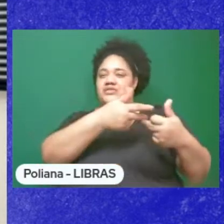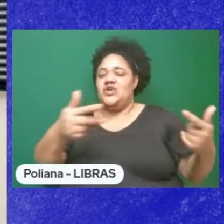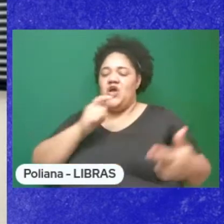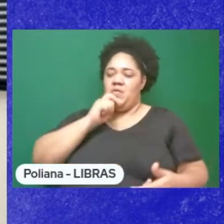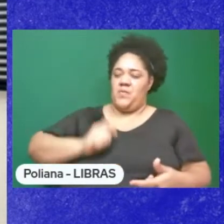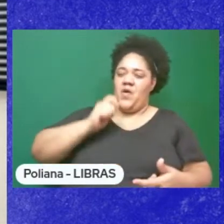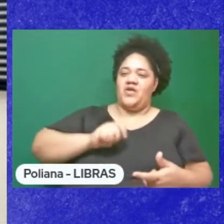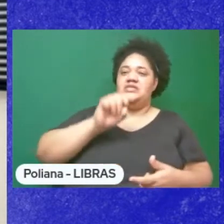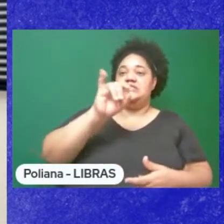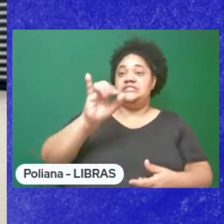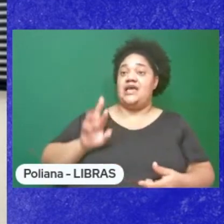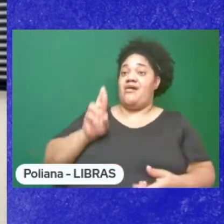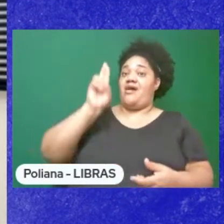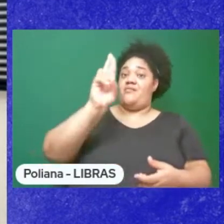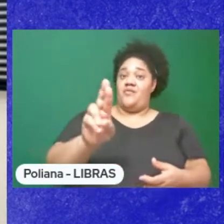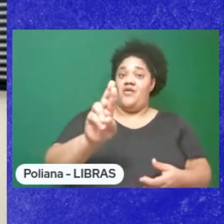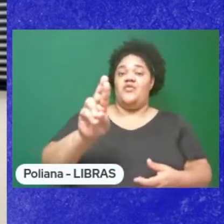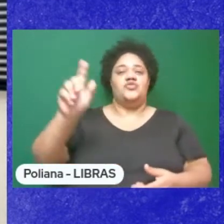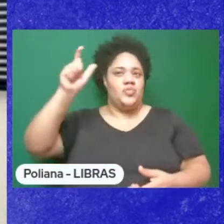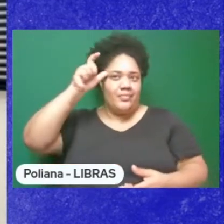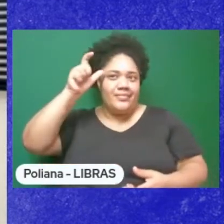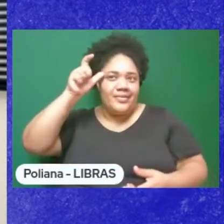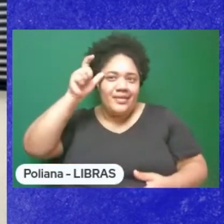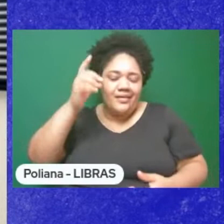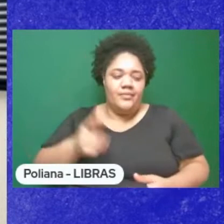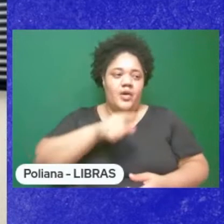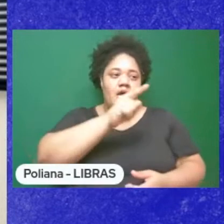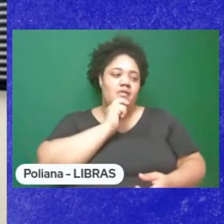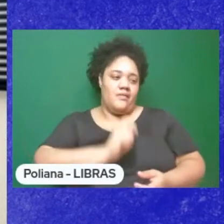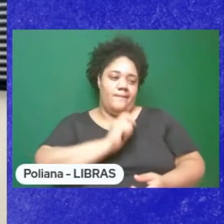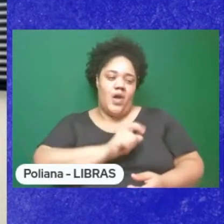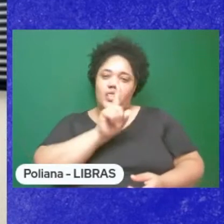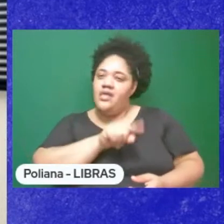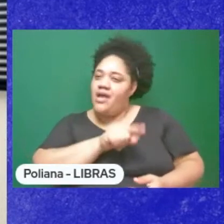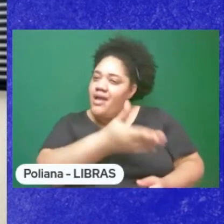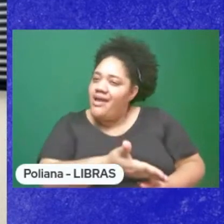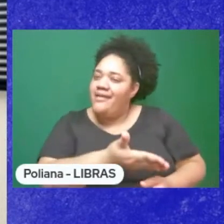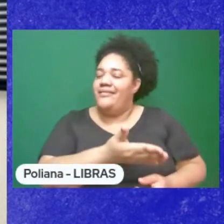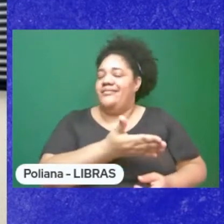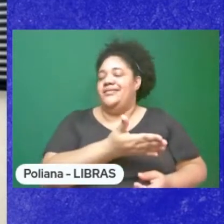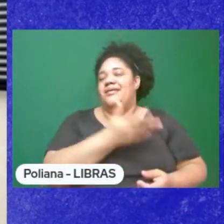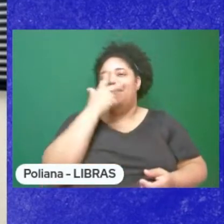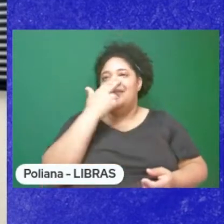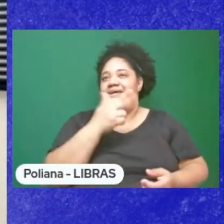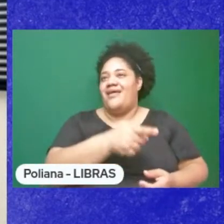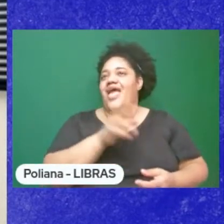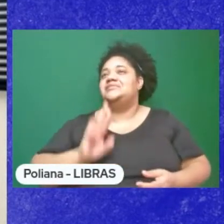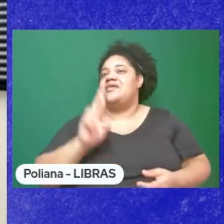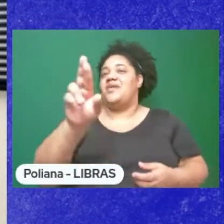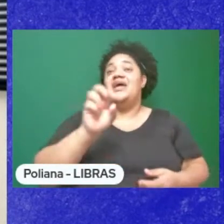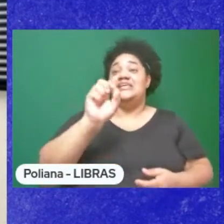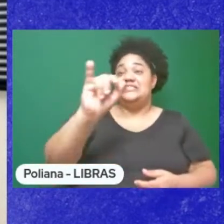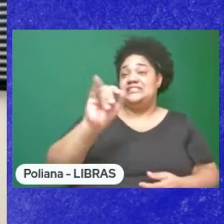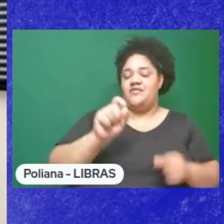fazer uma representação do diabo, é o body ali. Se você vai fazer em, sei lá, rituais